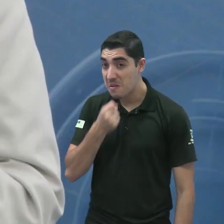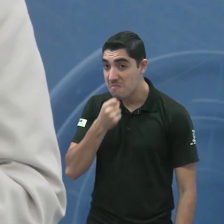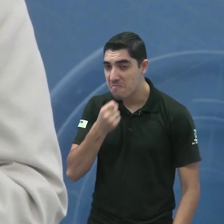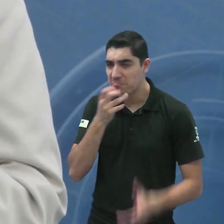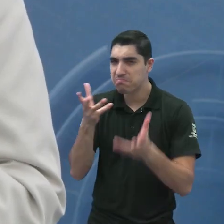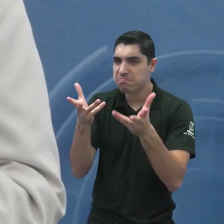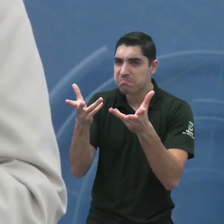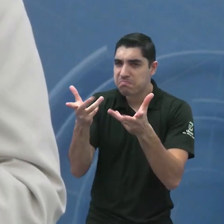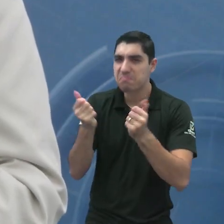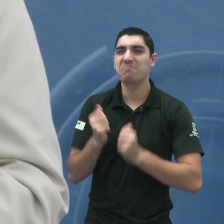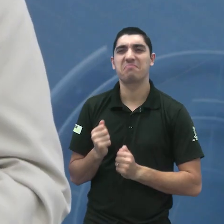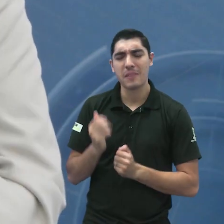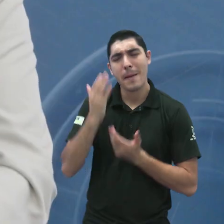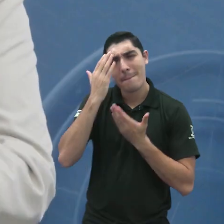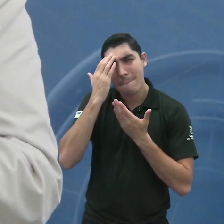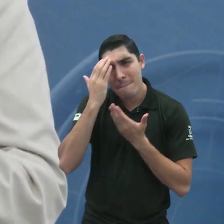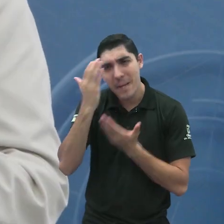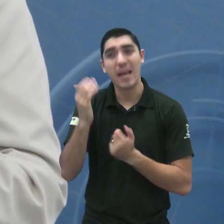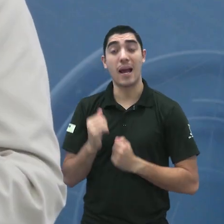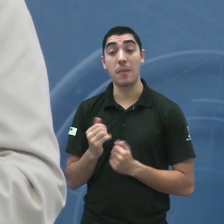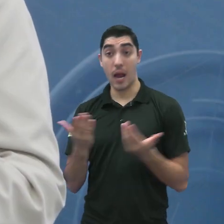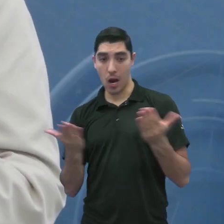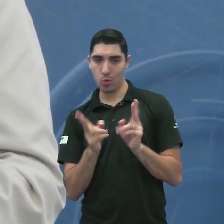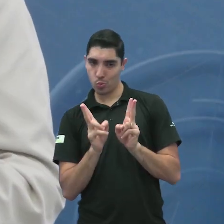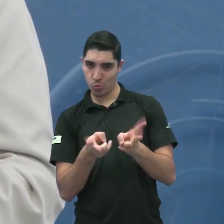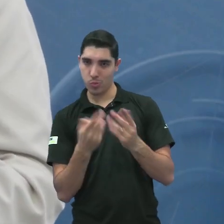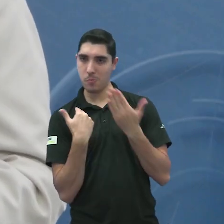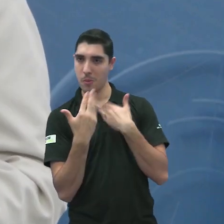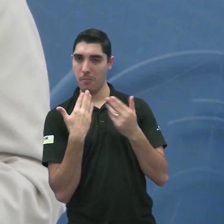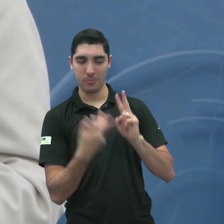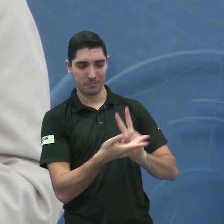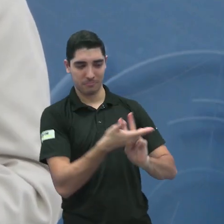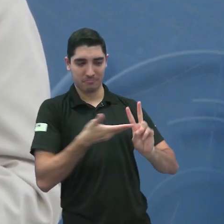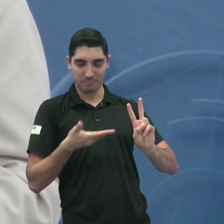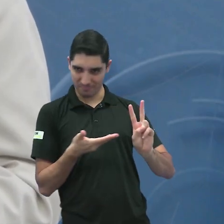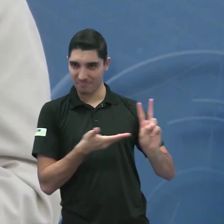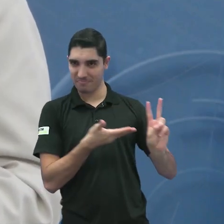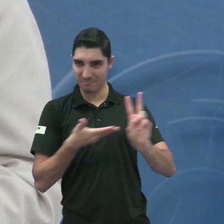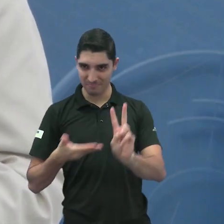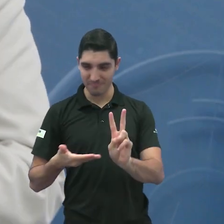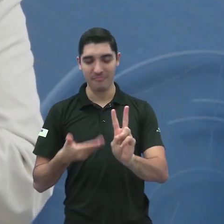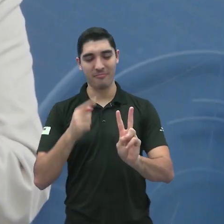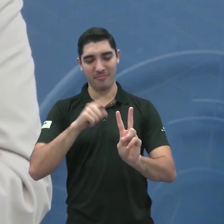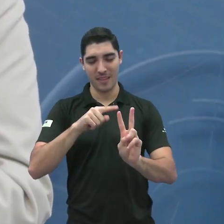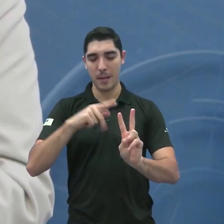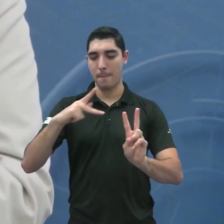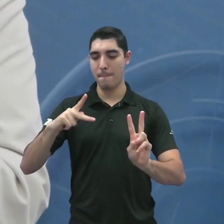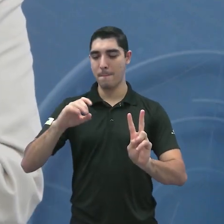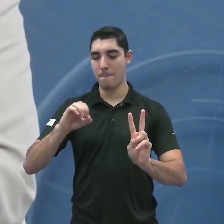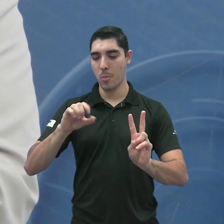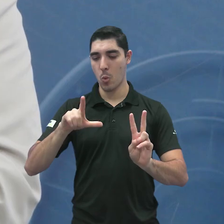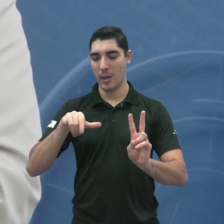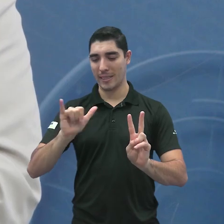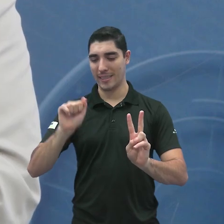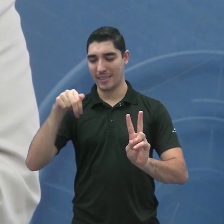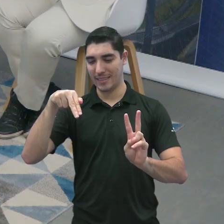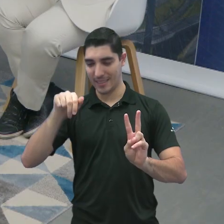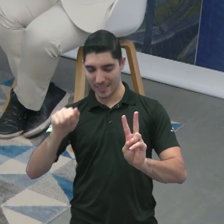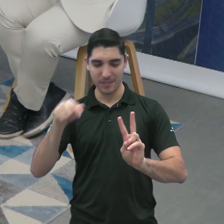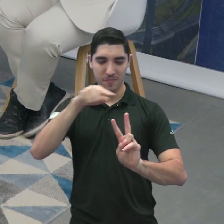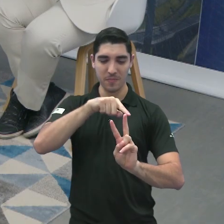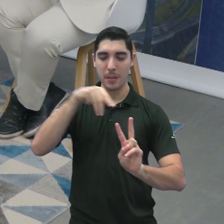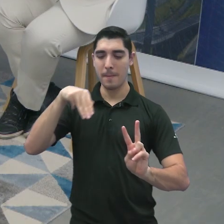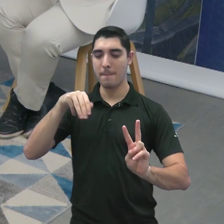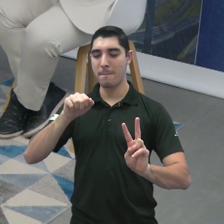Reportagem incrível, muito obrigado. A gente volta aqui no estúdio com as nossas convidadas, a Poliana e a Maria Eduarda.